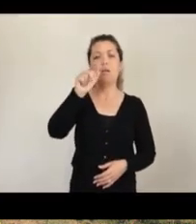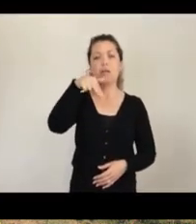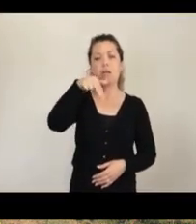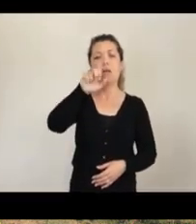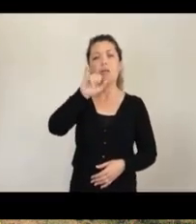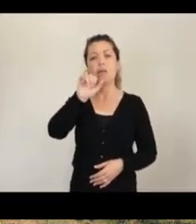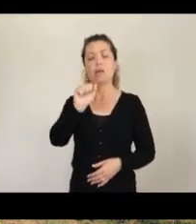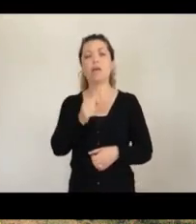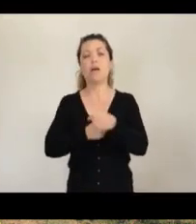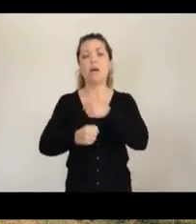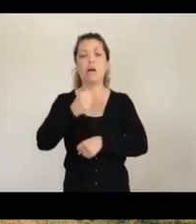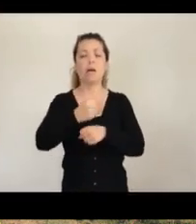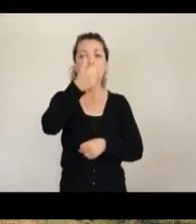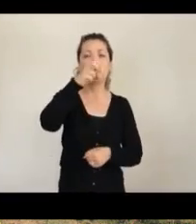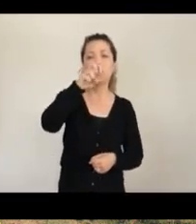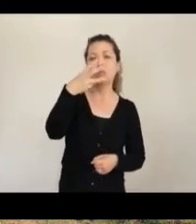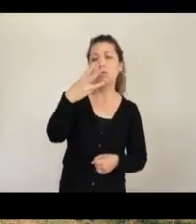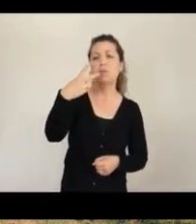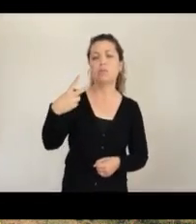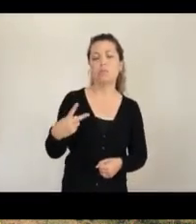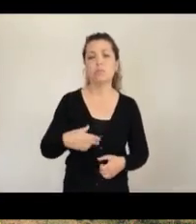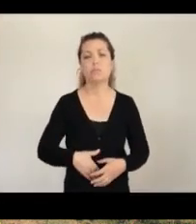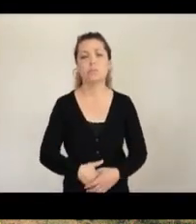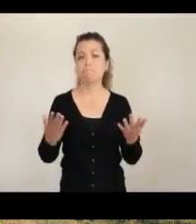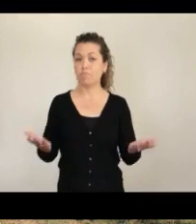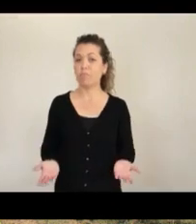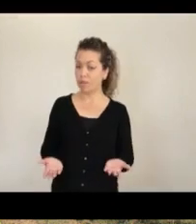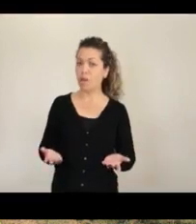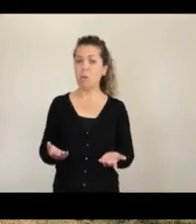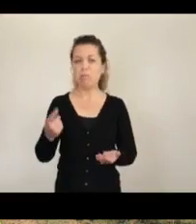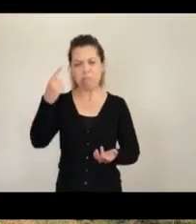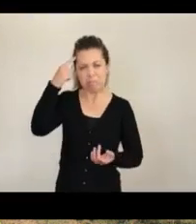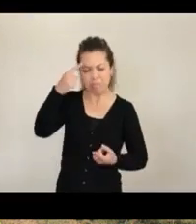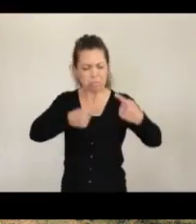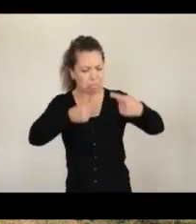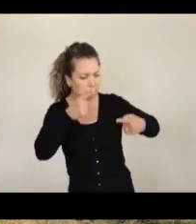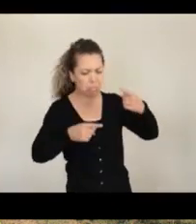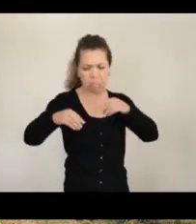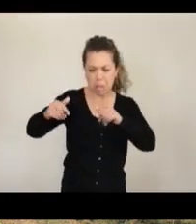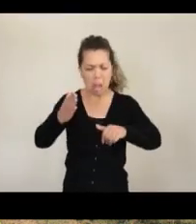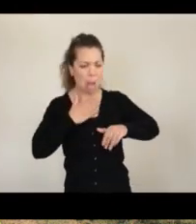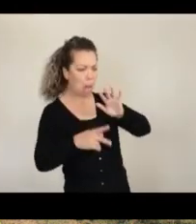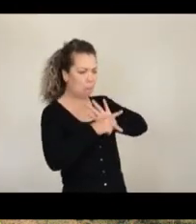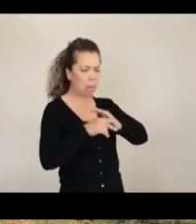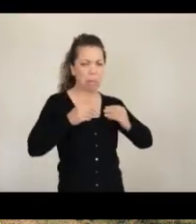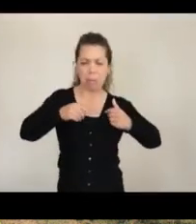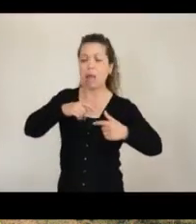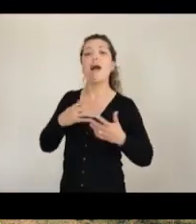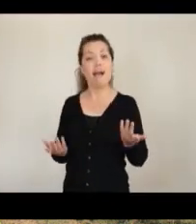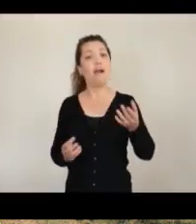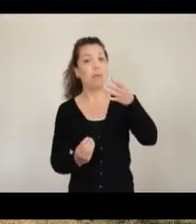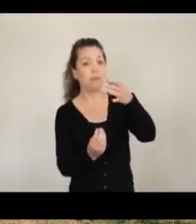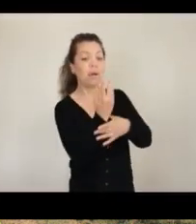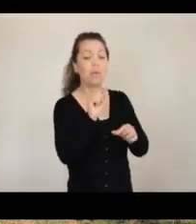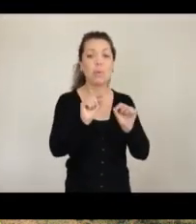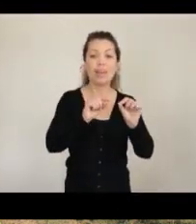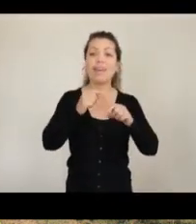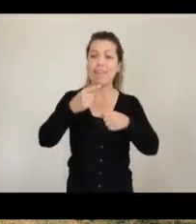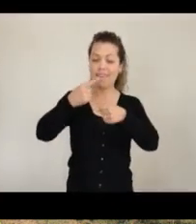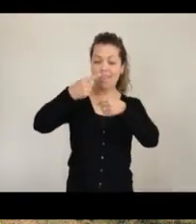barcos. No fim do século XVIII, existiam 6 estaleiros em Iguape e a fabricação de embarcações se manteve como